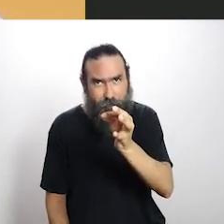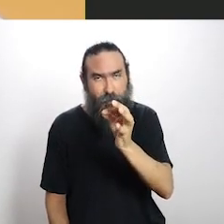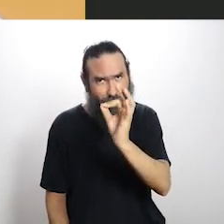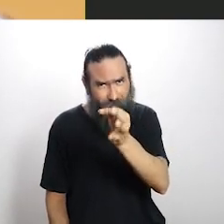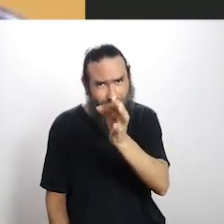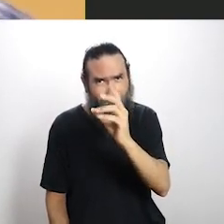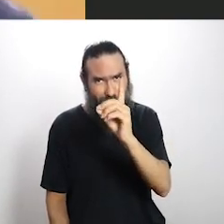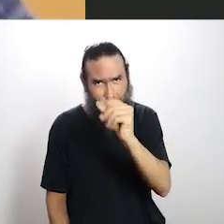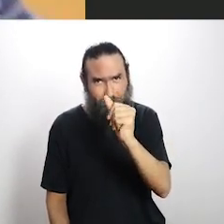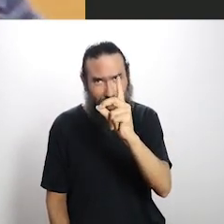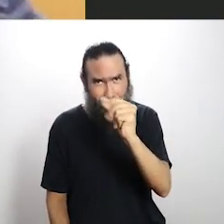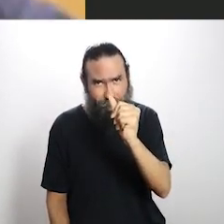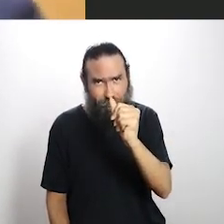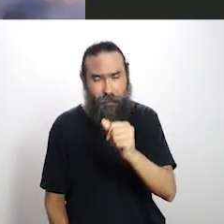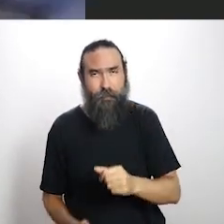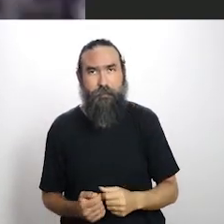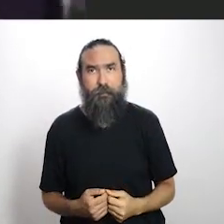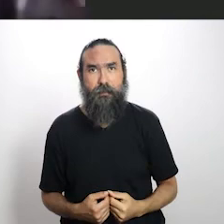alô